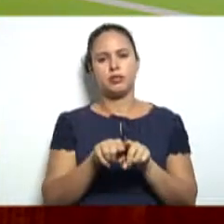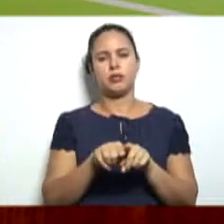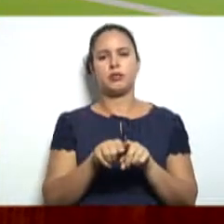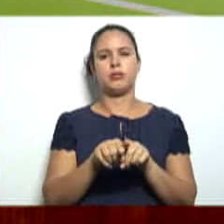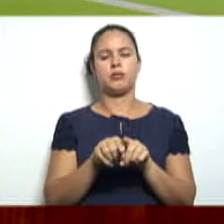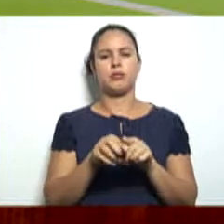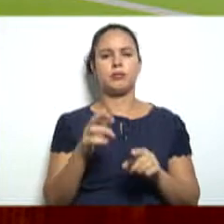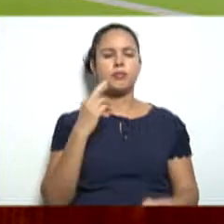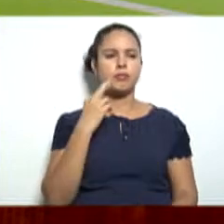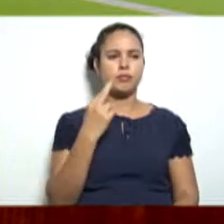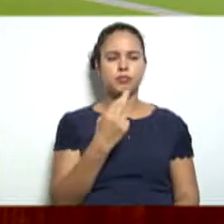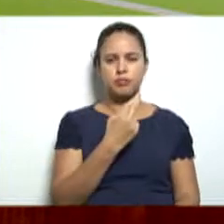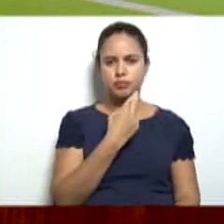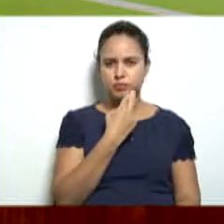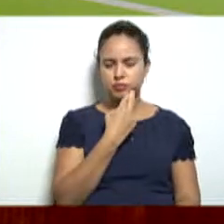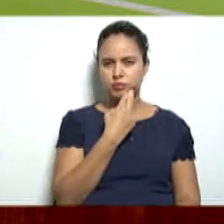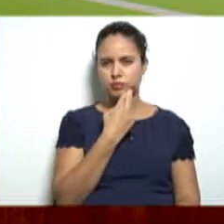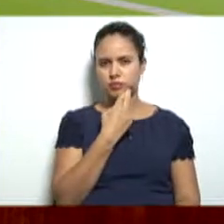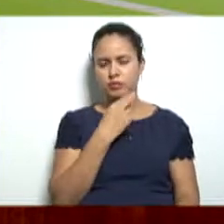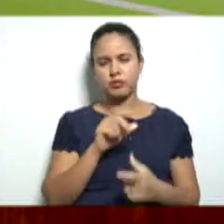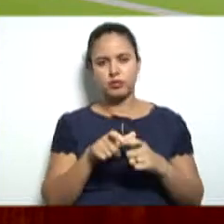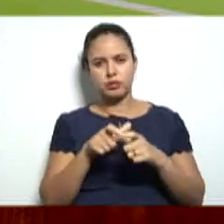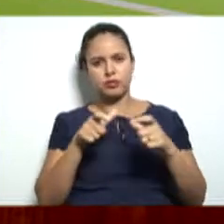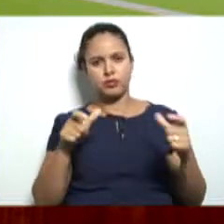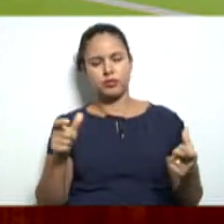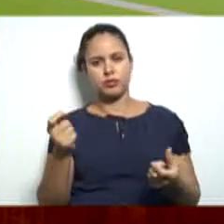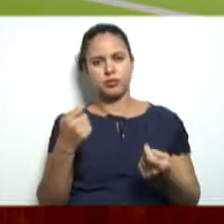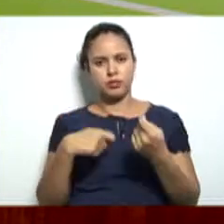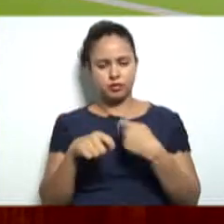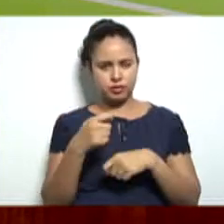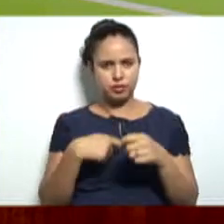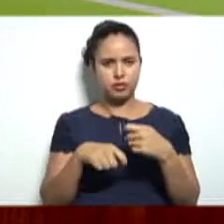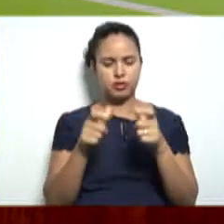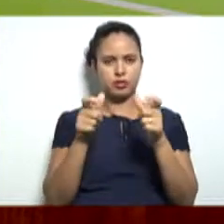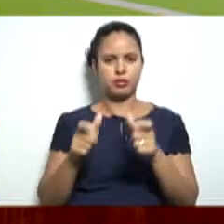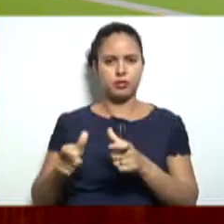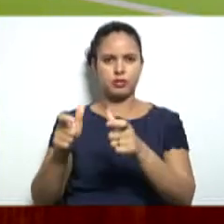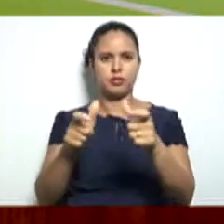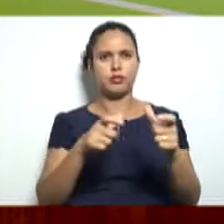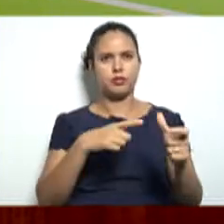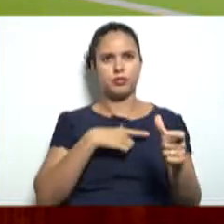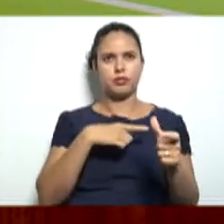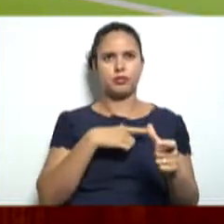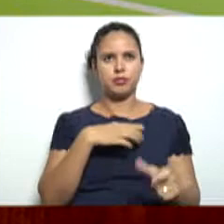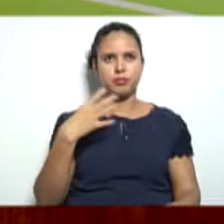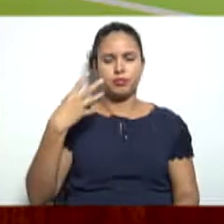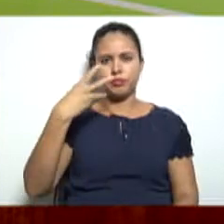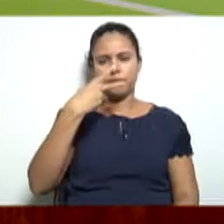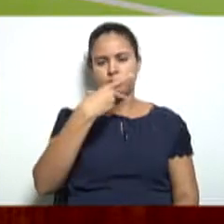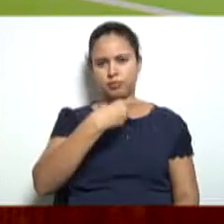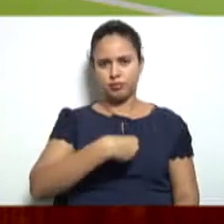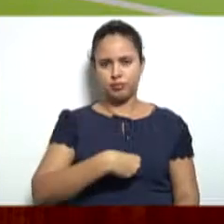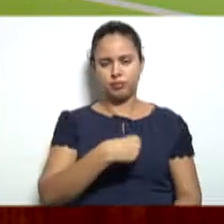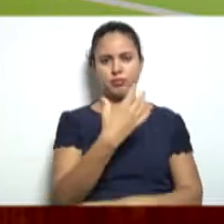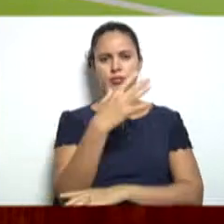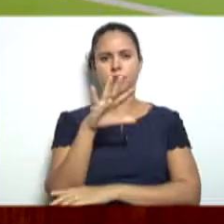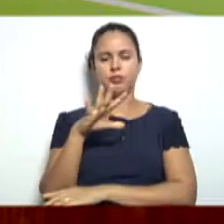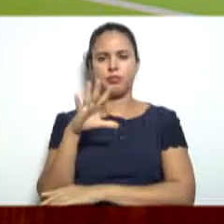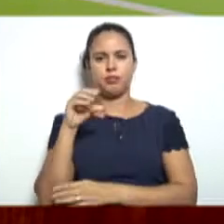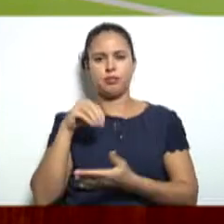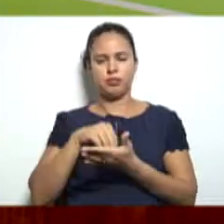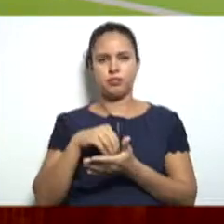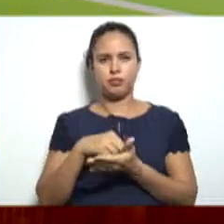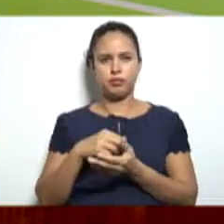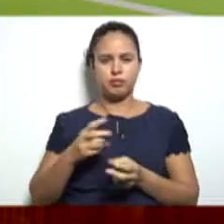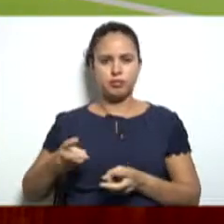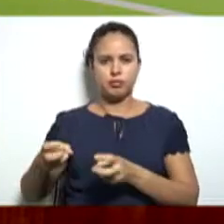a economia local. Então, e às vezes a gente tem até, como você falou, muitas belezas naturais, mas que são pouco exploradas porque